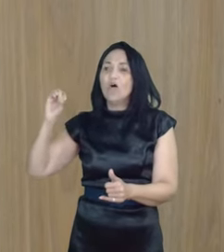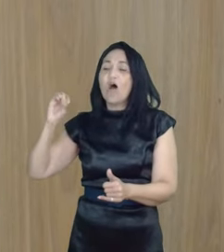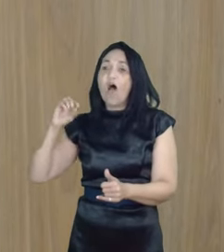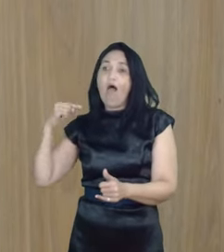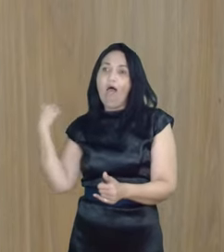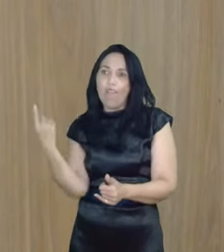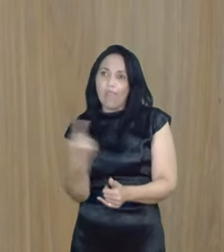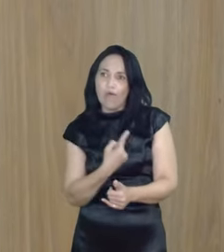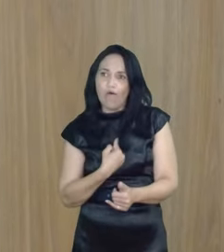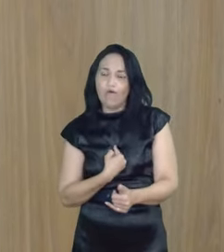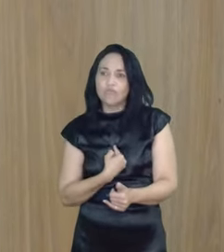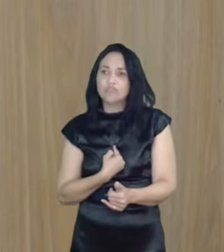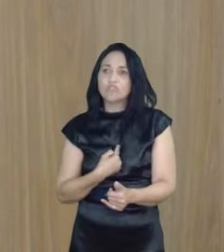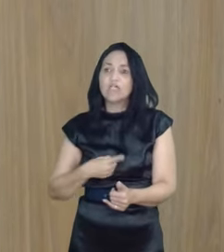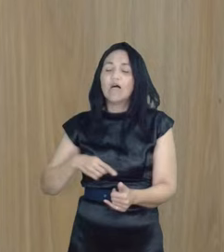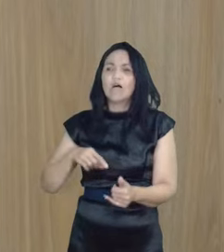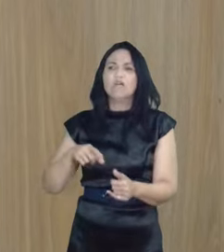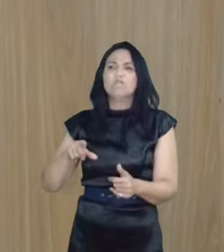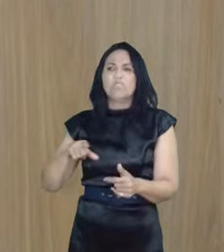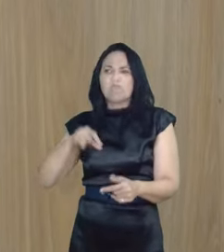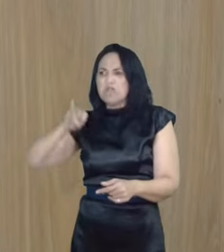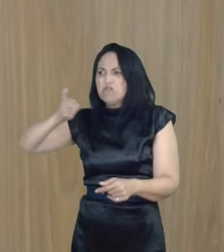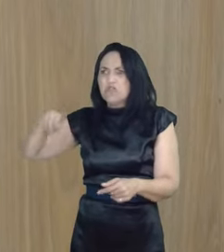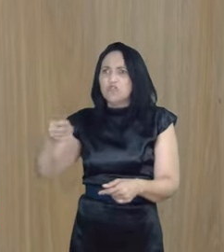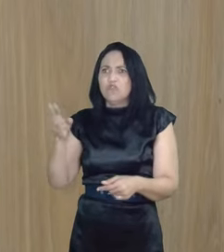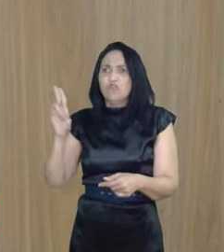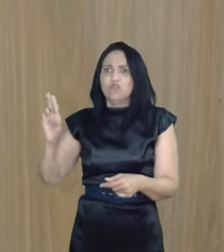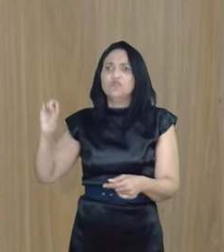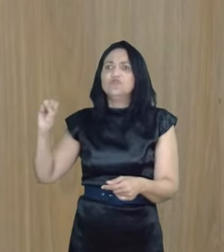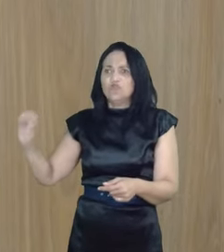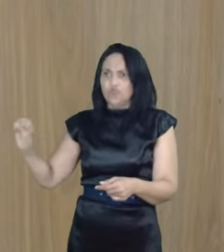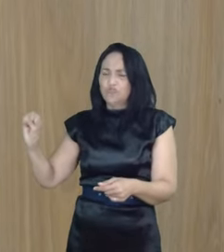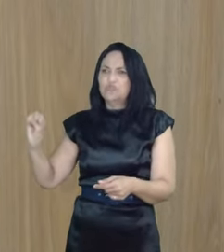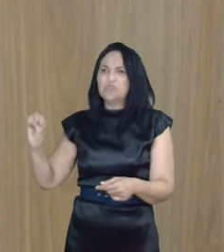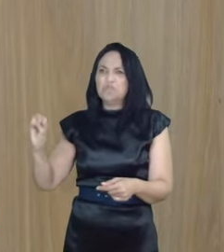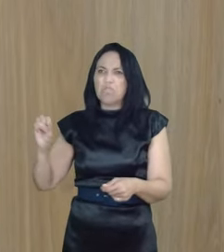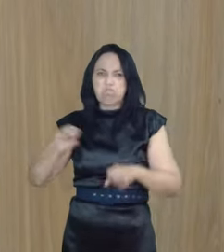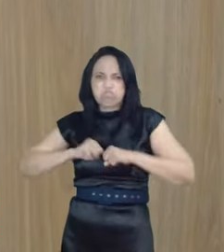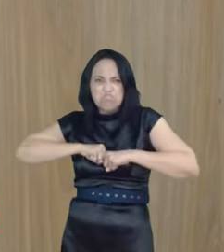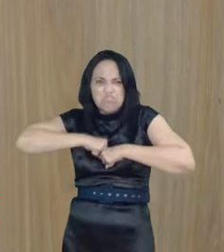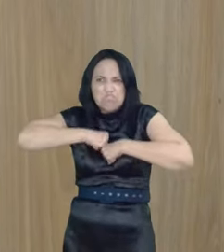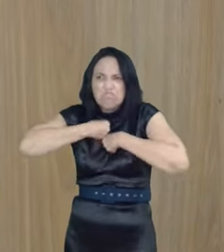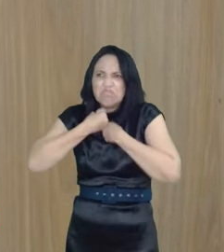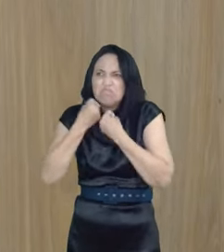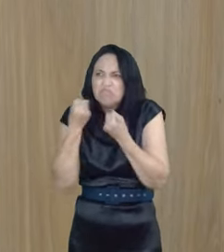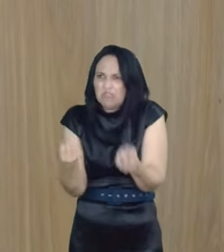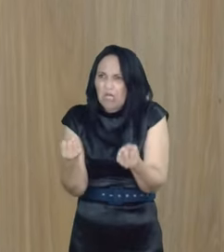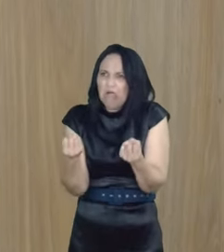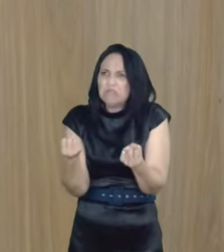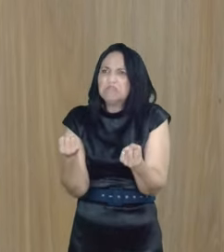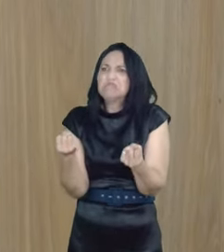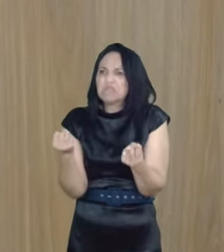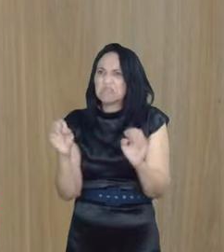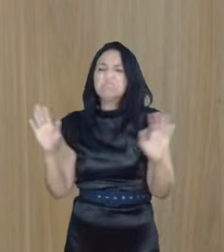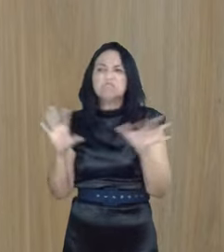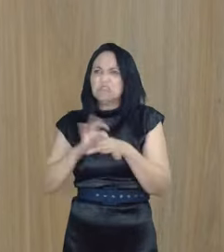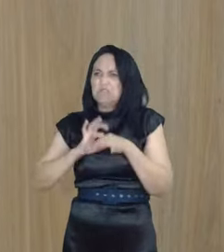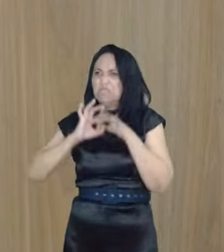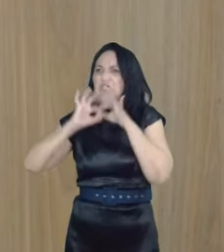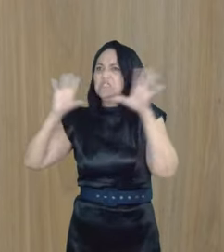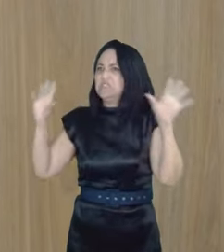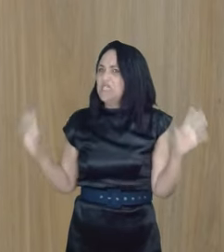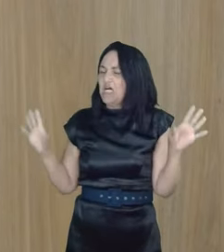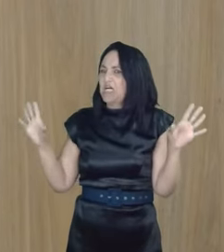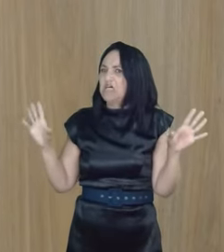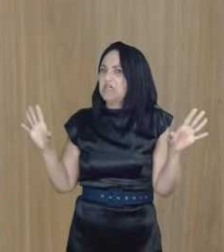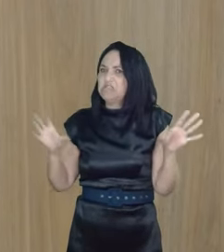Josi Negreiros também aqui, revoltadíssima, esse sujeito e a plataforma dele precisam ser banidos do Brasil. Tem essa de liberdade de expressão